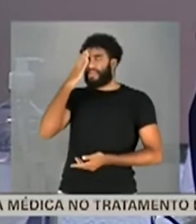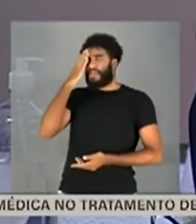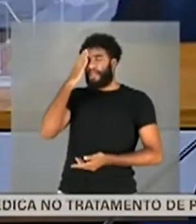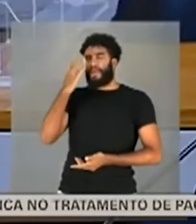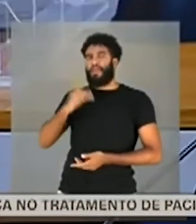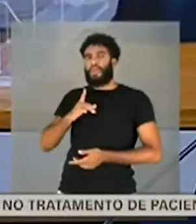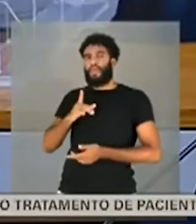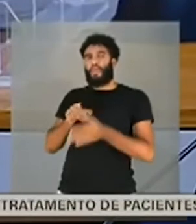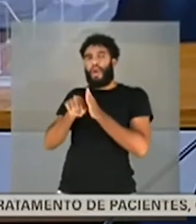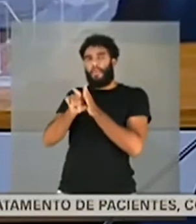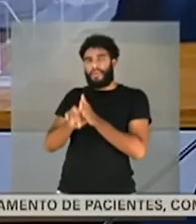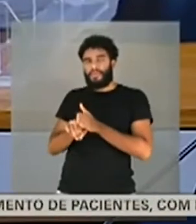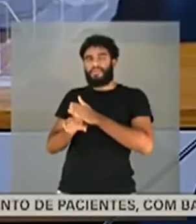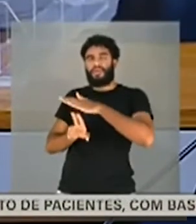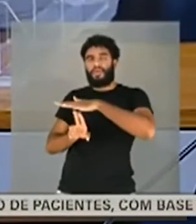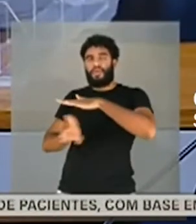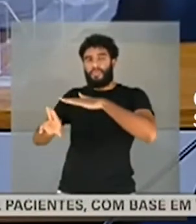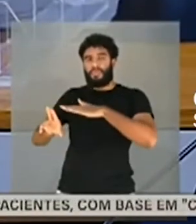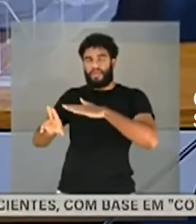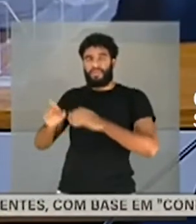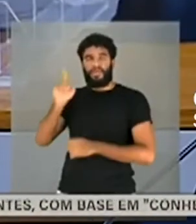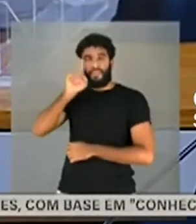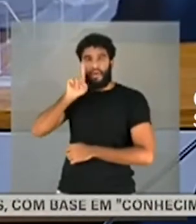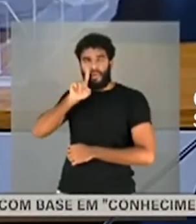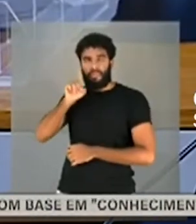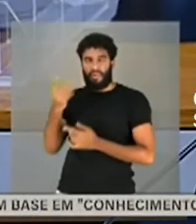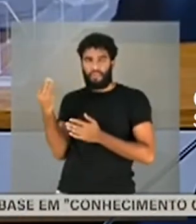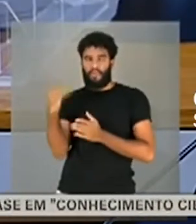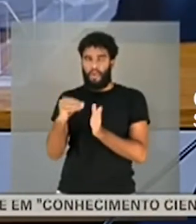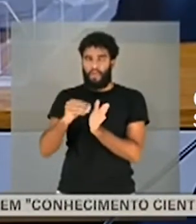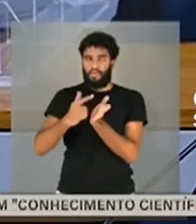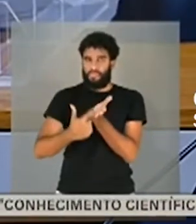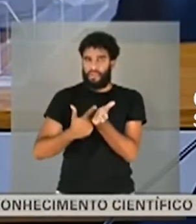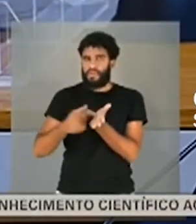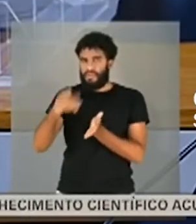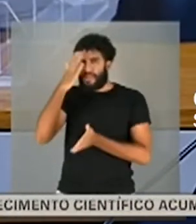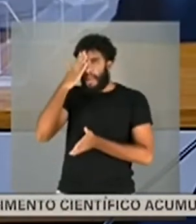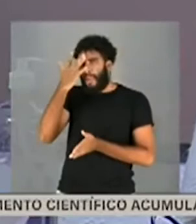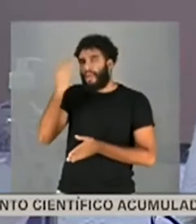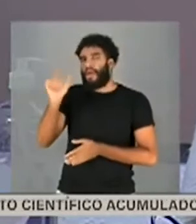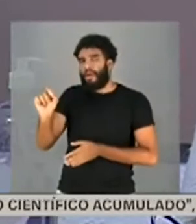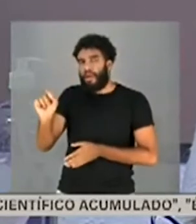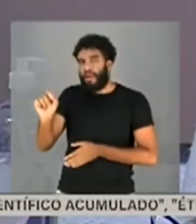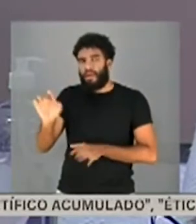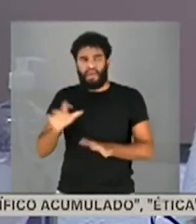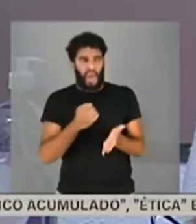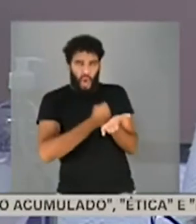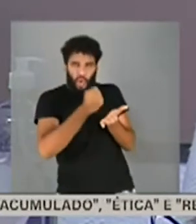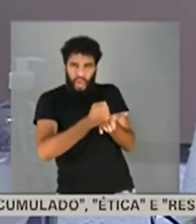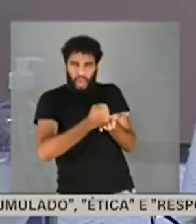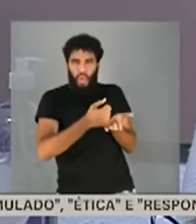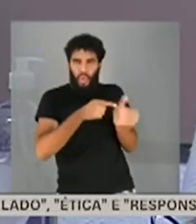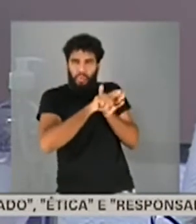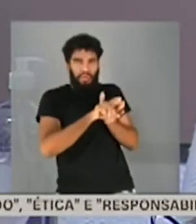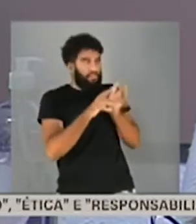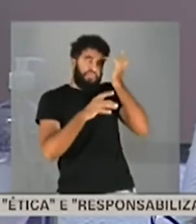Harvard, publicada na revista Lancet. Sim. Sabe quem contratou essa pesquisa? Quem contratou essa pesquisa?